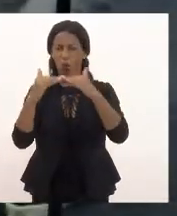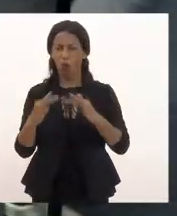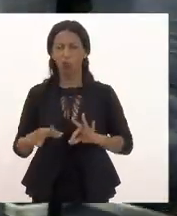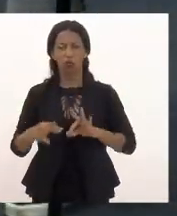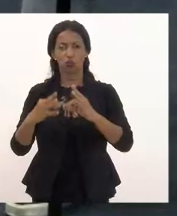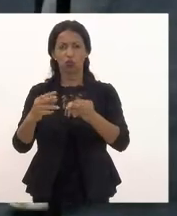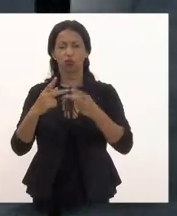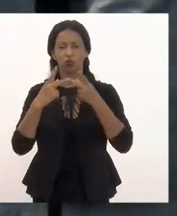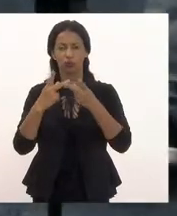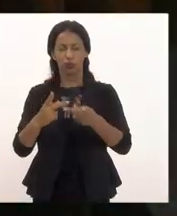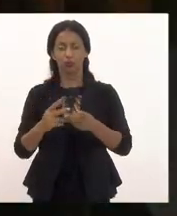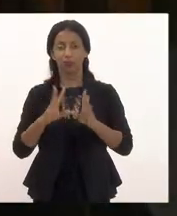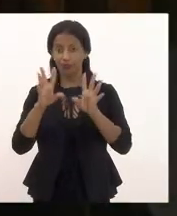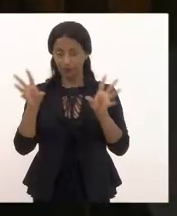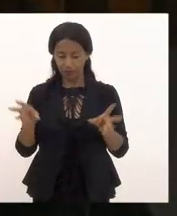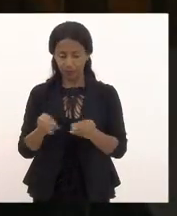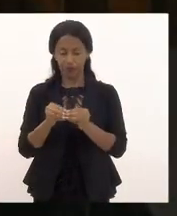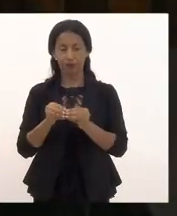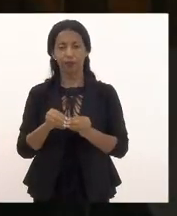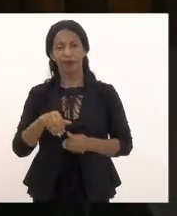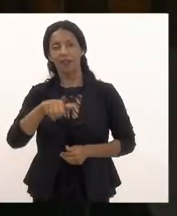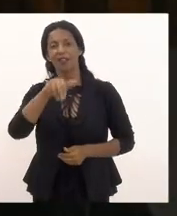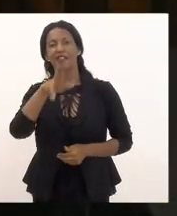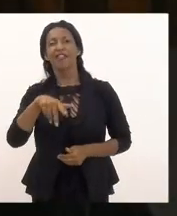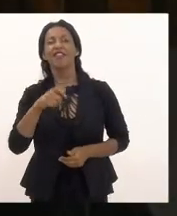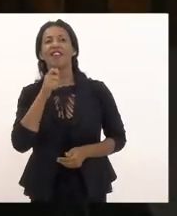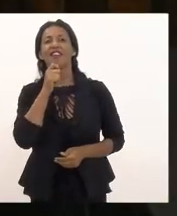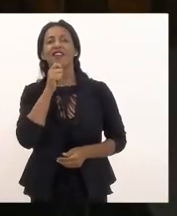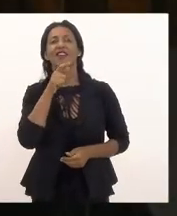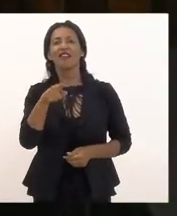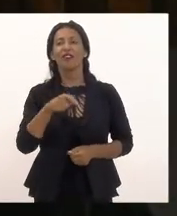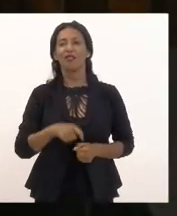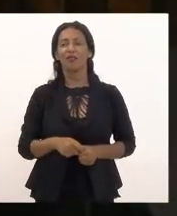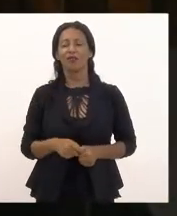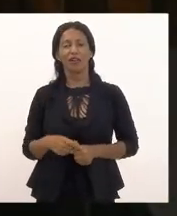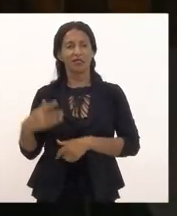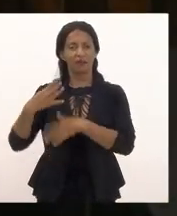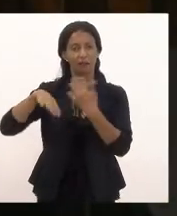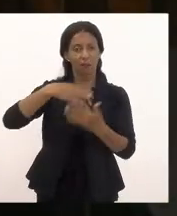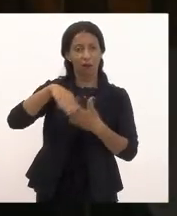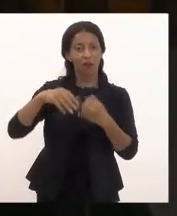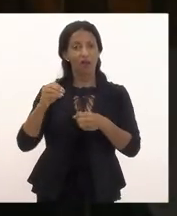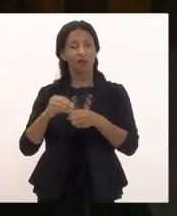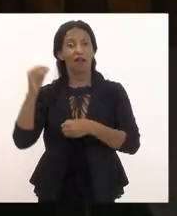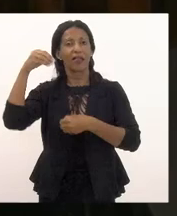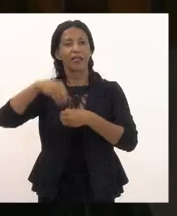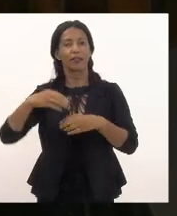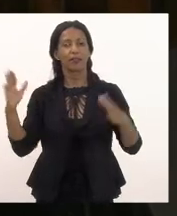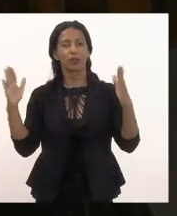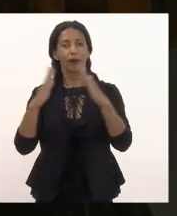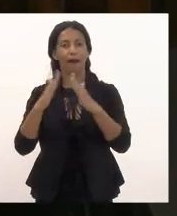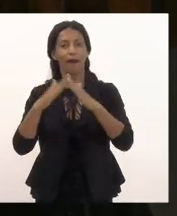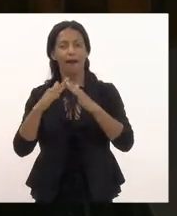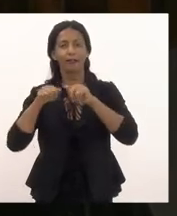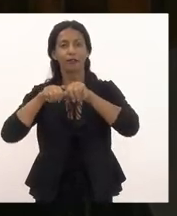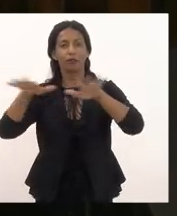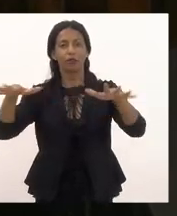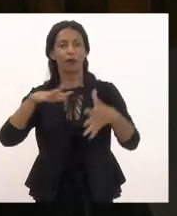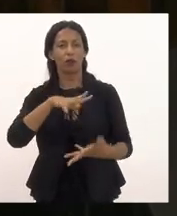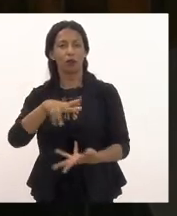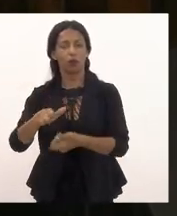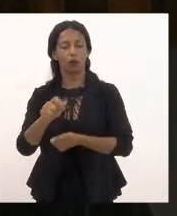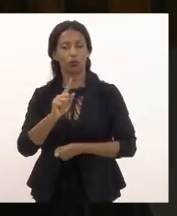foi dito. E para concluir, presidente, quem quer fazer autofecundação, que faça na sua casa e não fique espalhando isso por mundo afora.